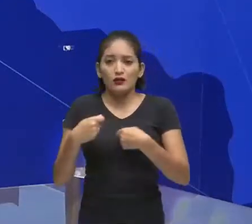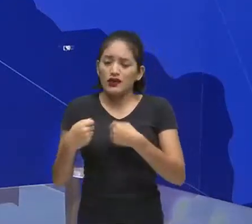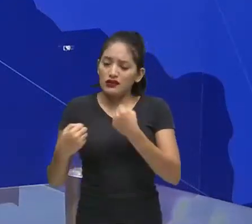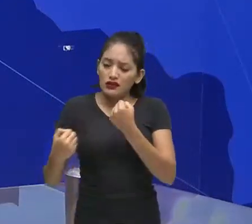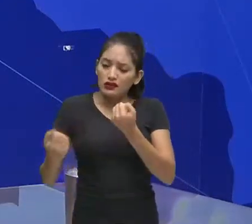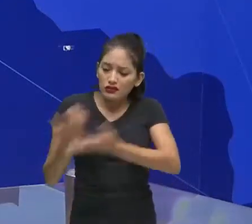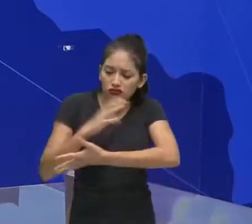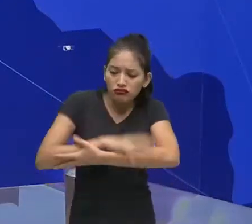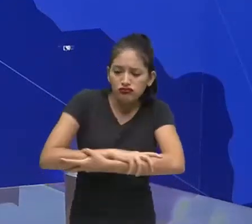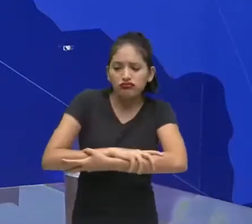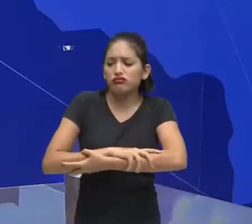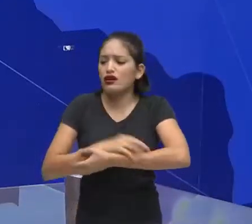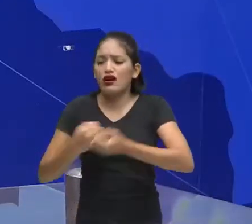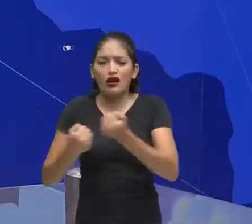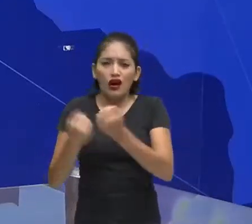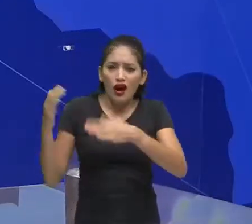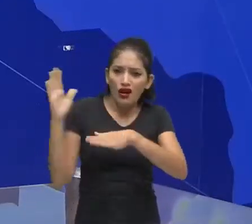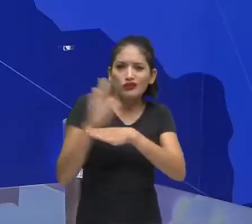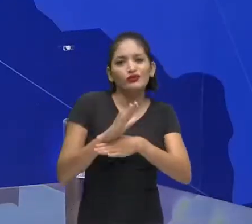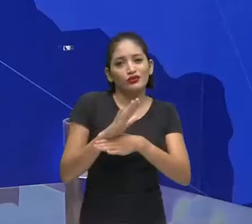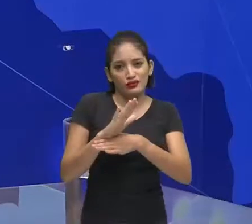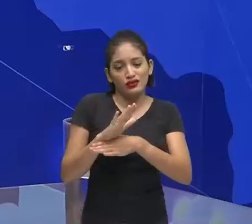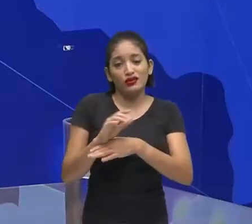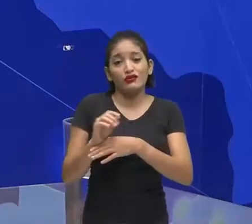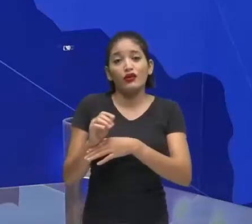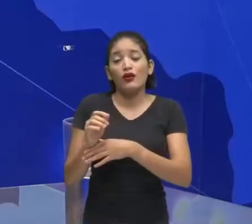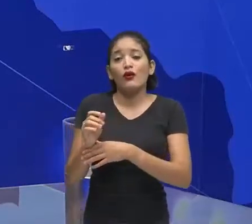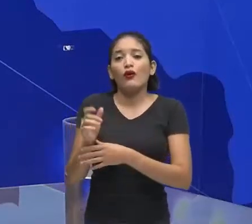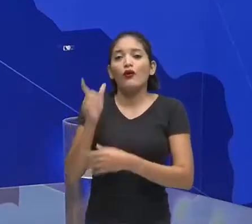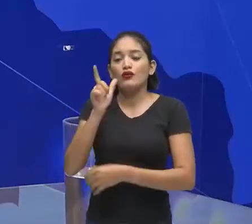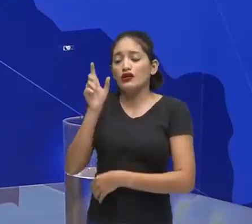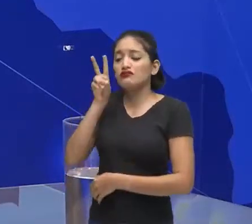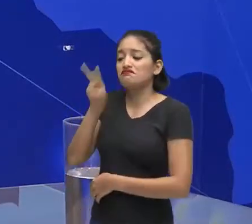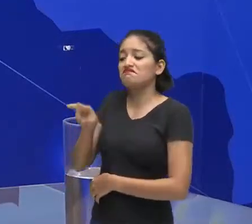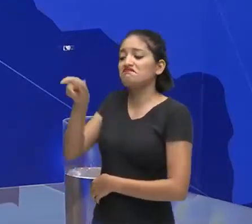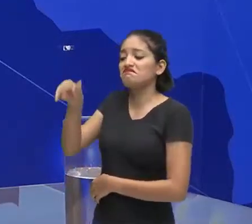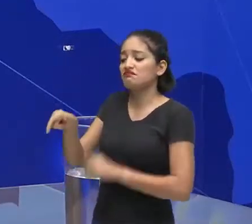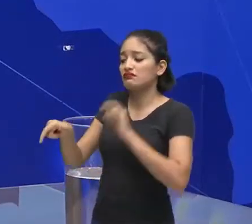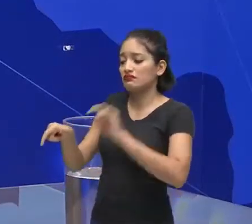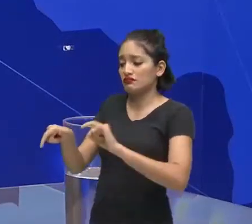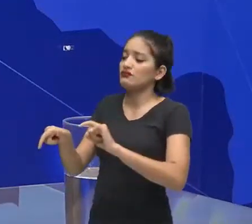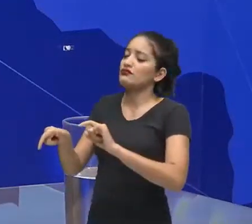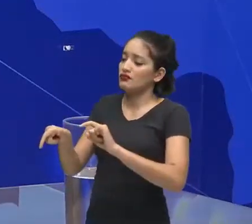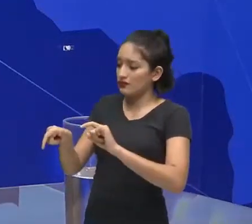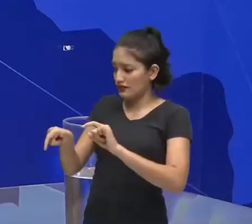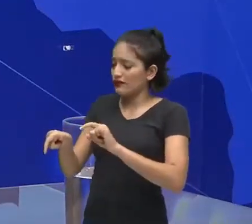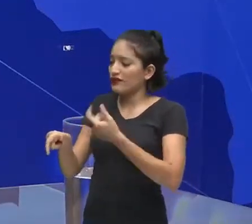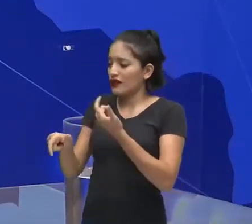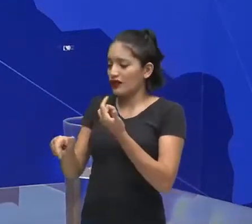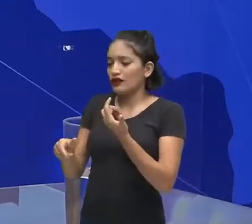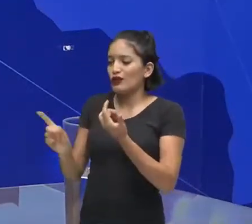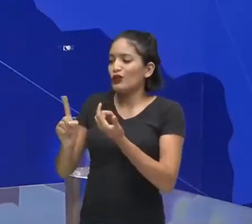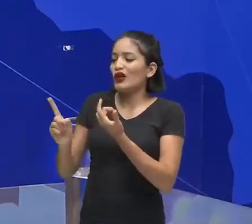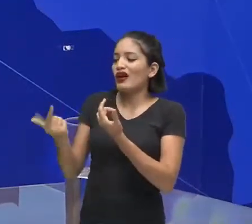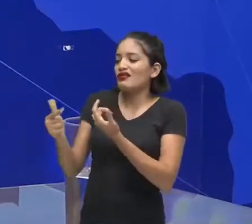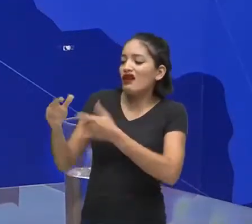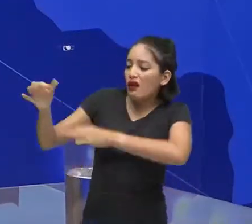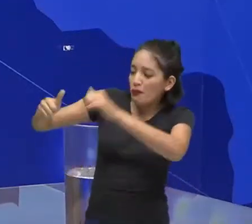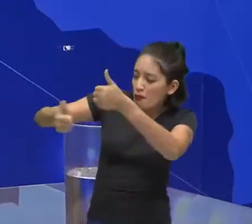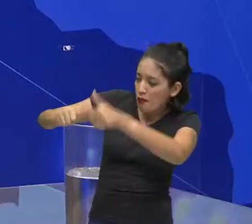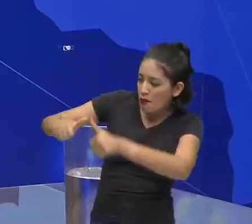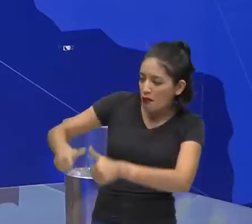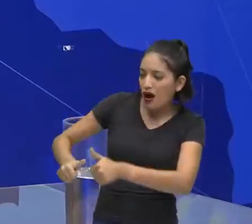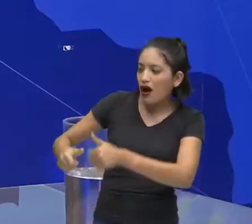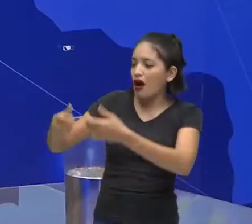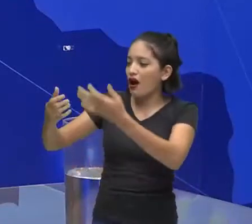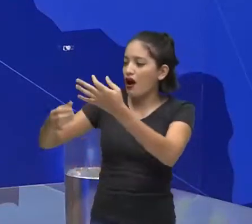precisa de alguma ajuda. Então, que a gente consiga olhar para essa pessoa desconstruído de todos esses julgamentos que a gente aprendeu até